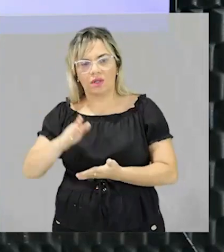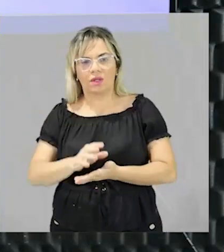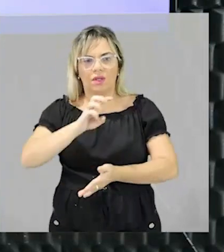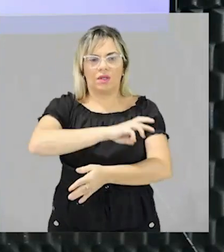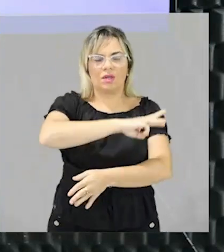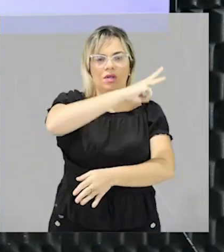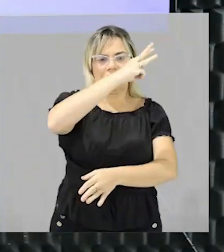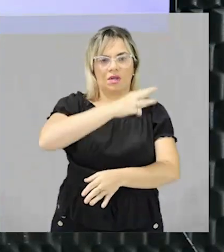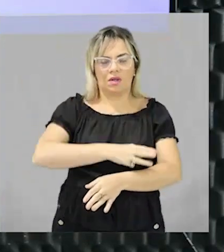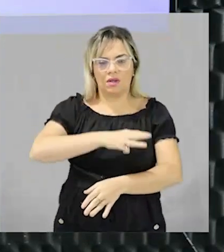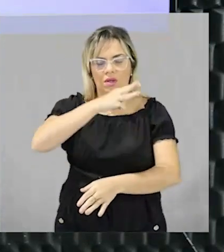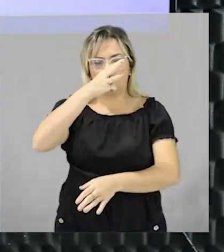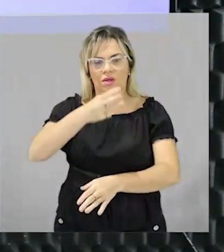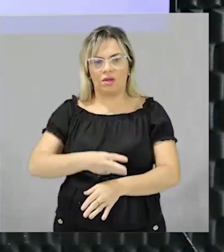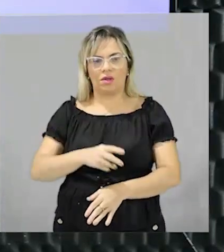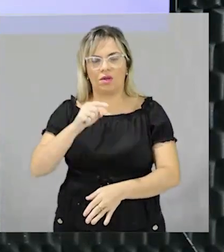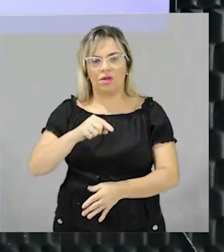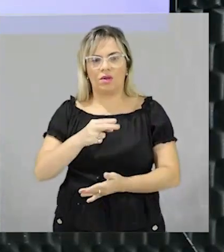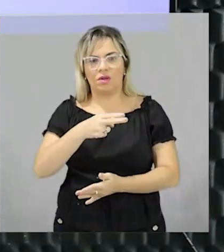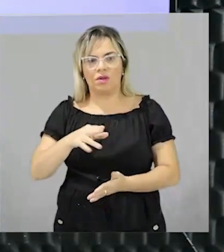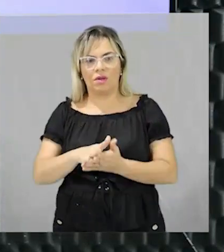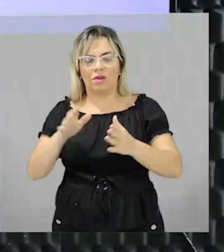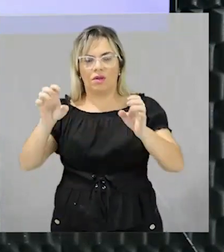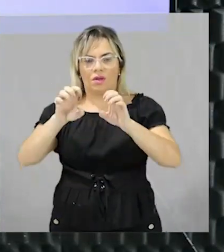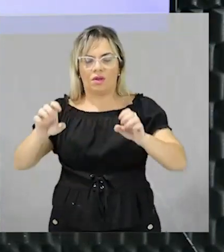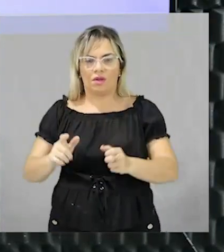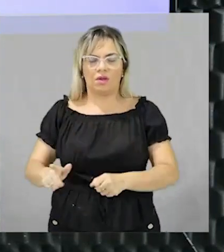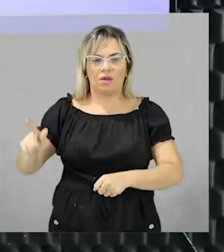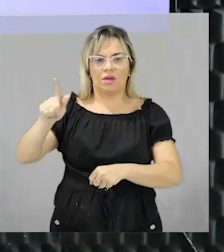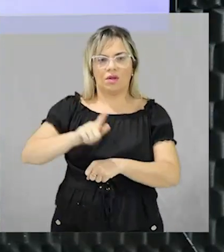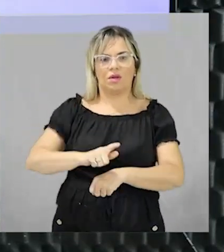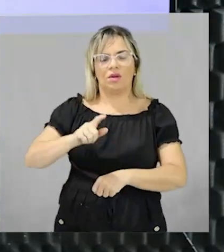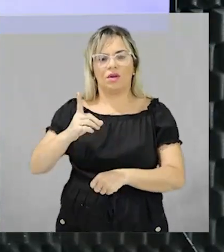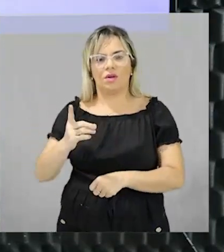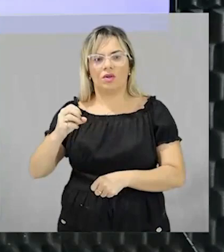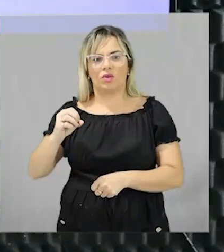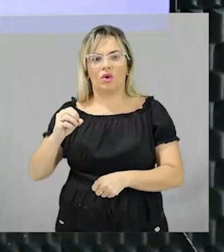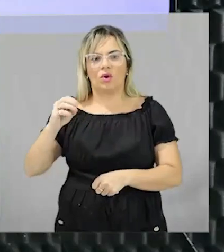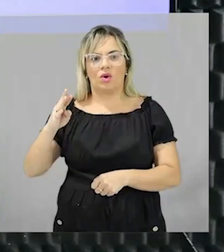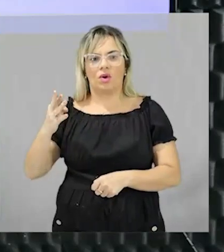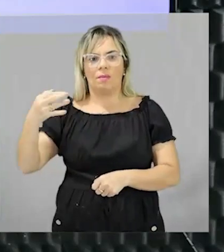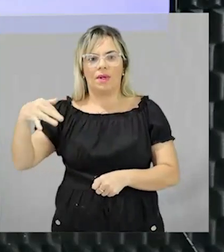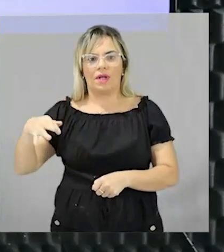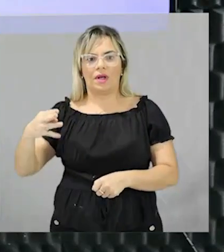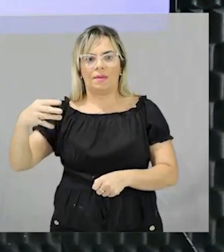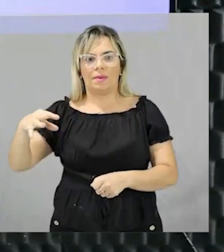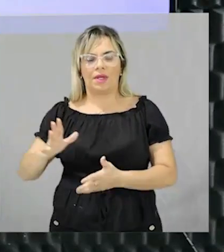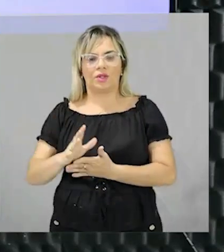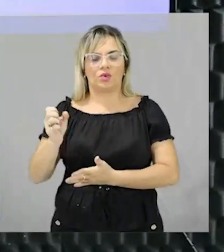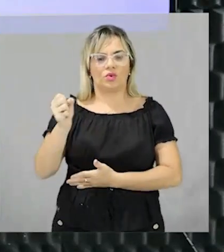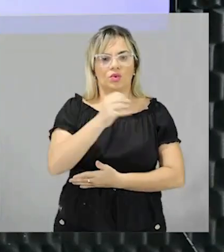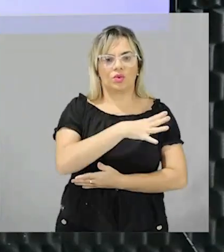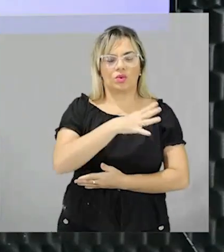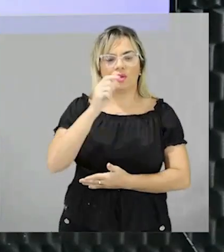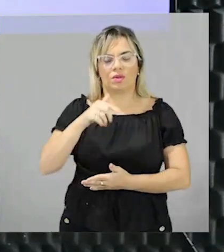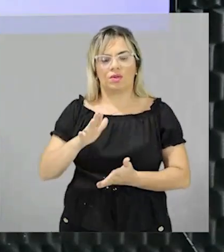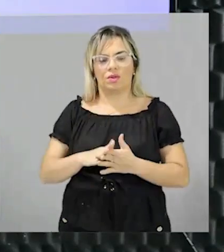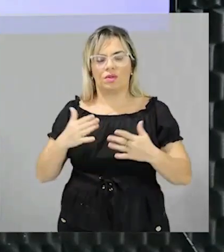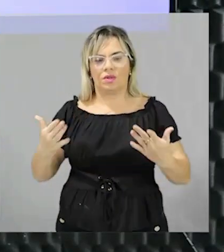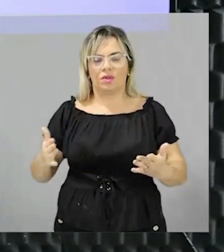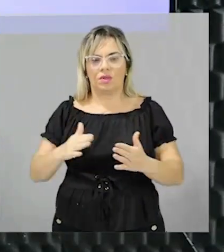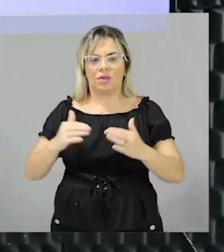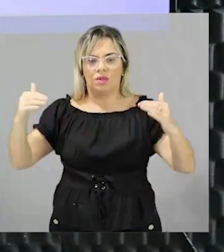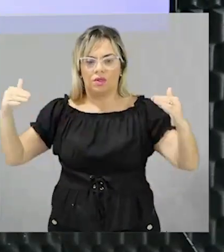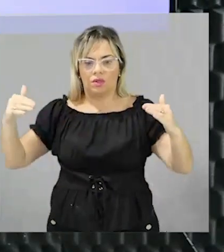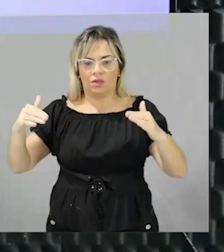cadeias de montanhas, que nós chamamos em estrutura geológica de dobramentos modernos, tá? Esse processo de encontro, onde uma desce, a